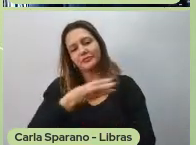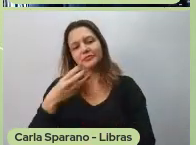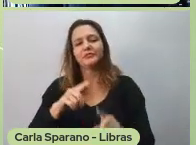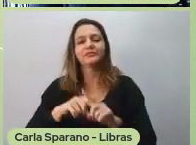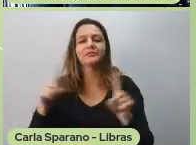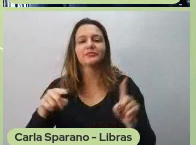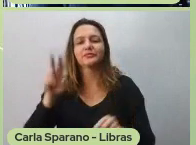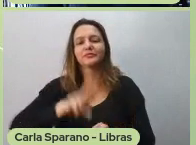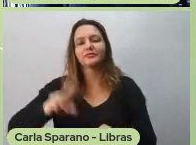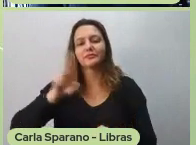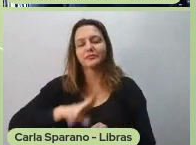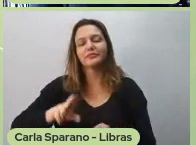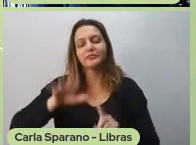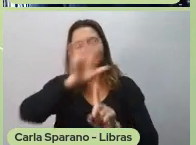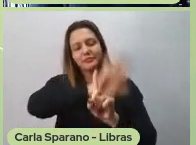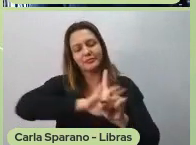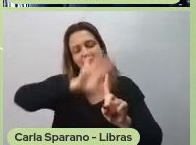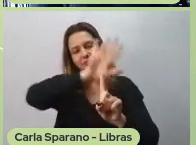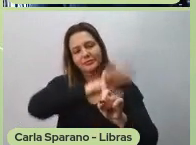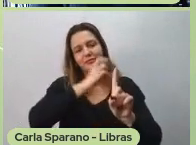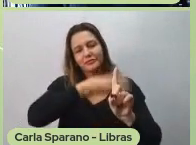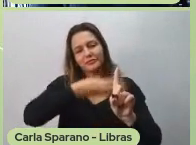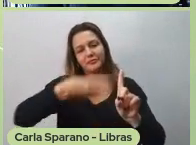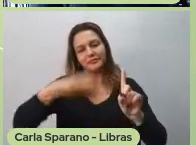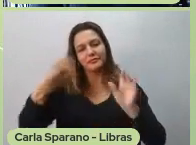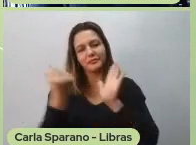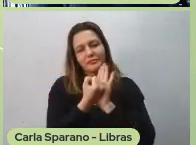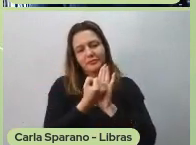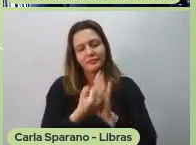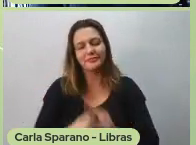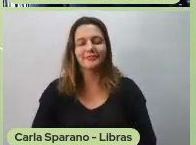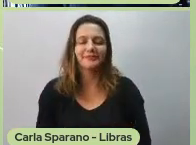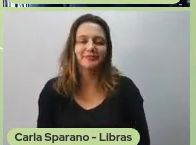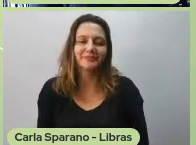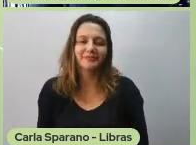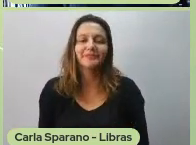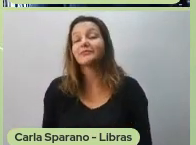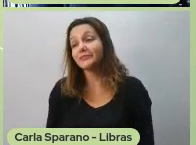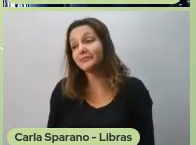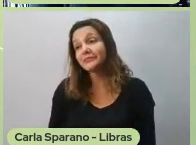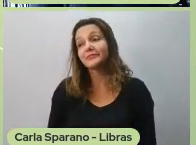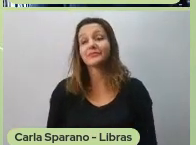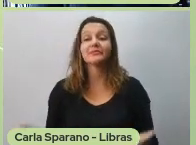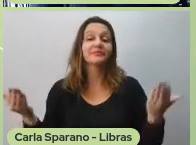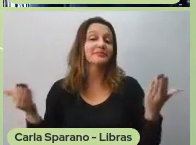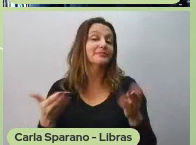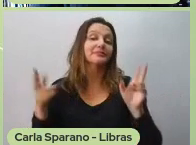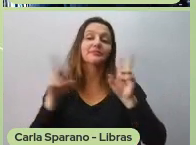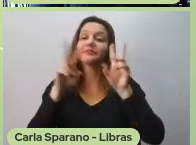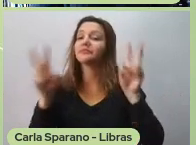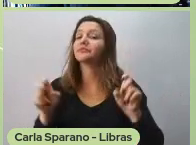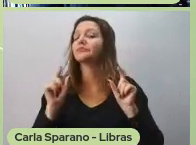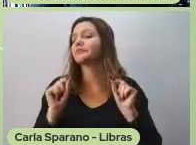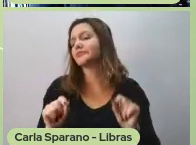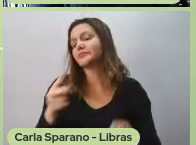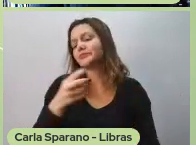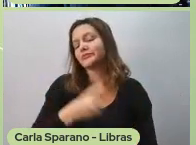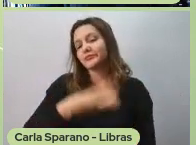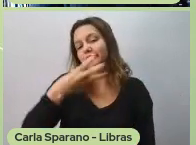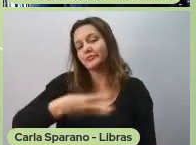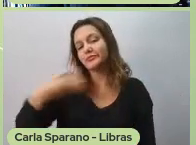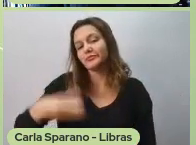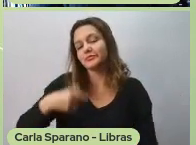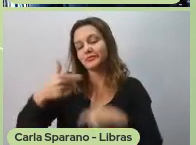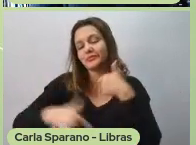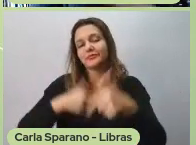utilizando aqui o fundo com a nossa logomarca. Bom, falando então um pouquinho mais da TIM e do trabalho de diversidade